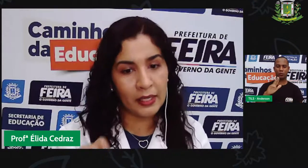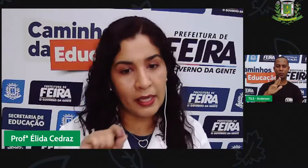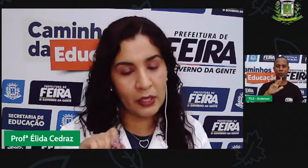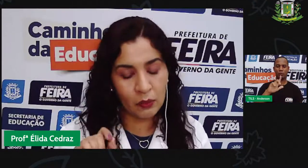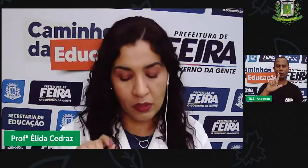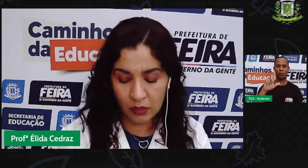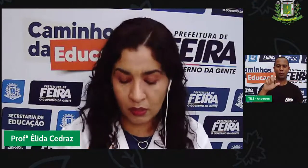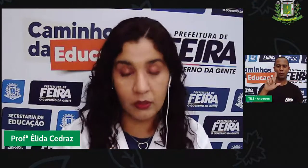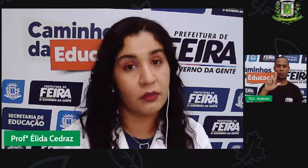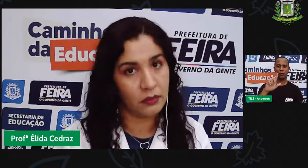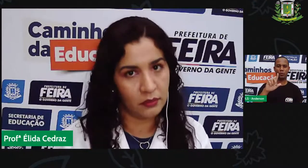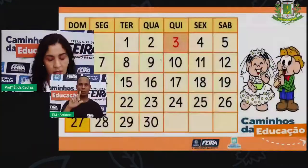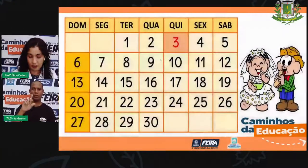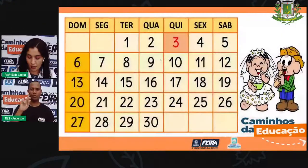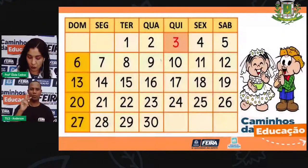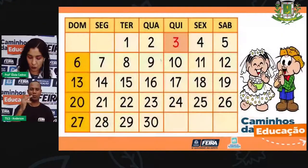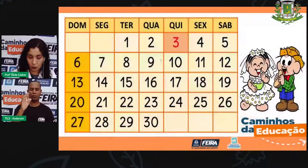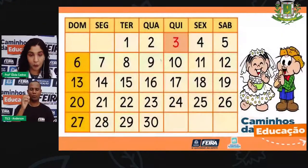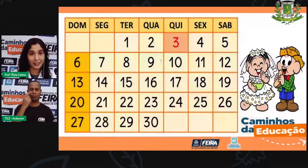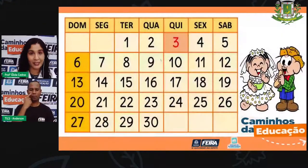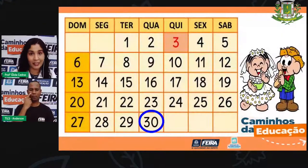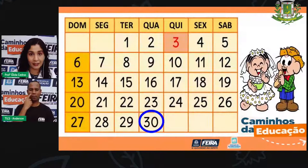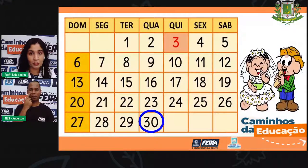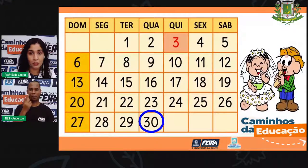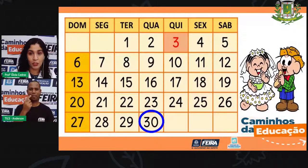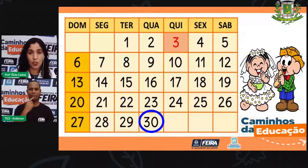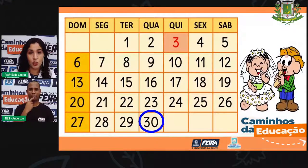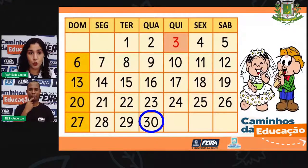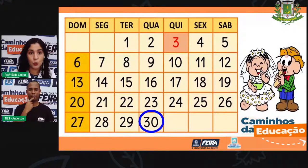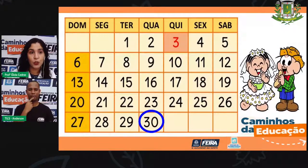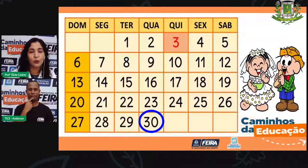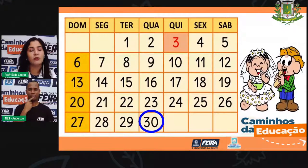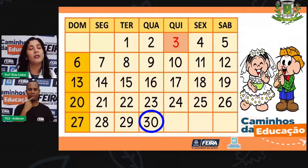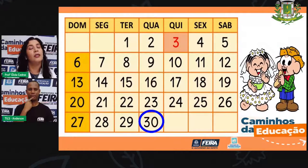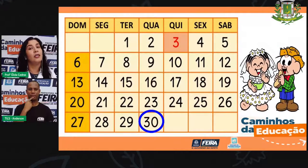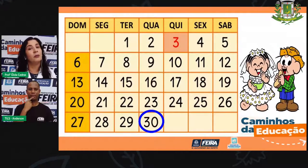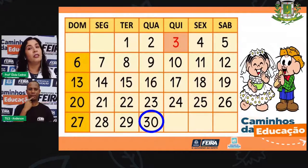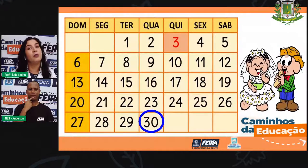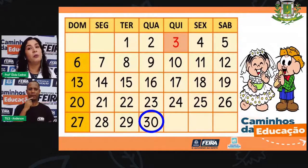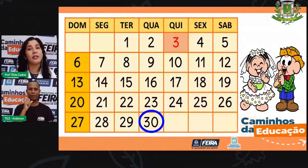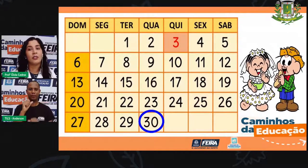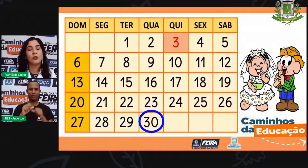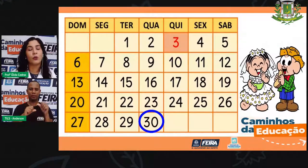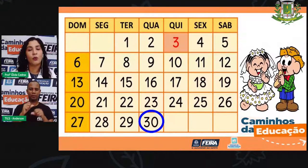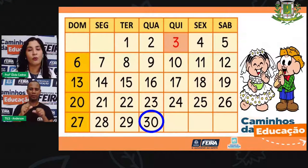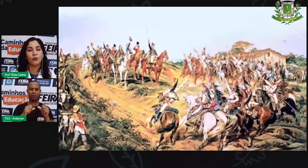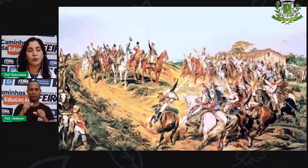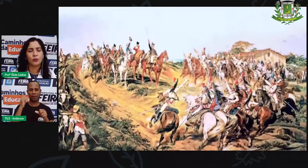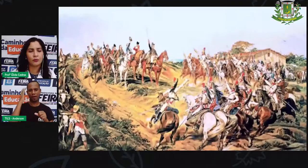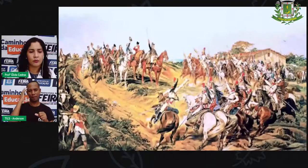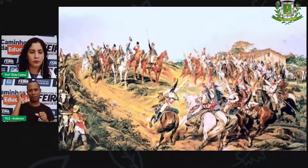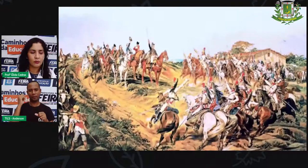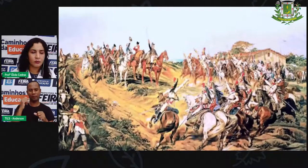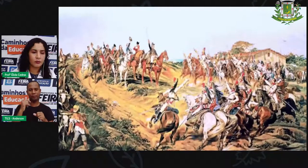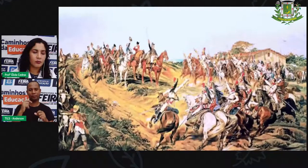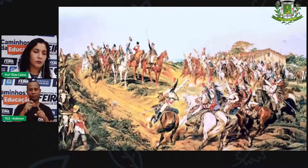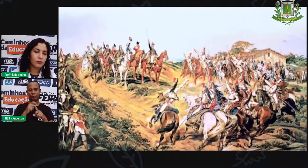seu calendário, ó, né, a última data do mês de junho e amanhã um mês novo.